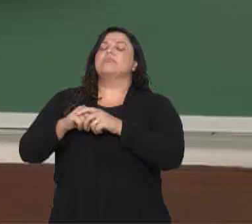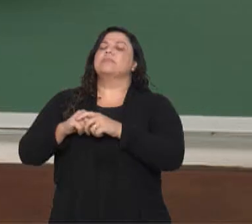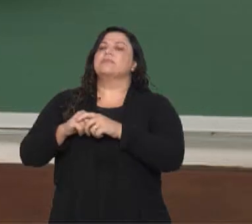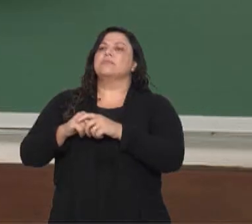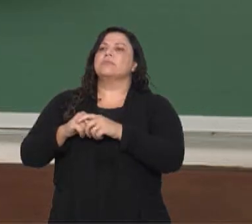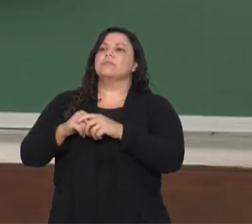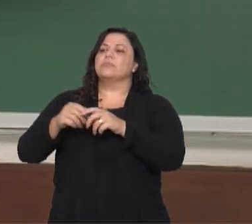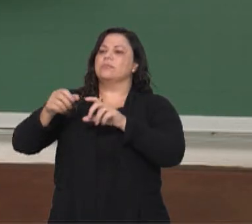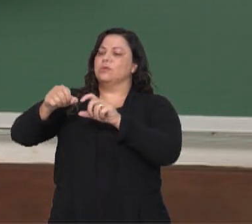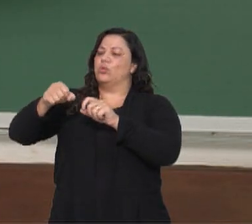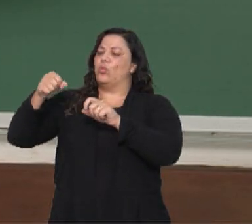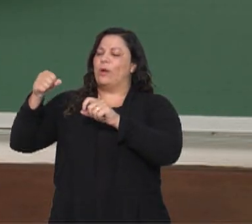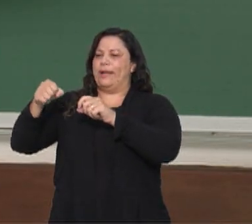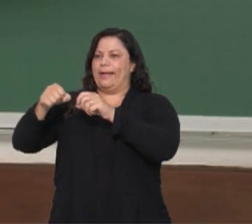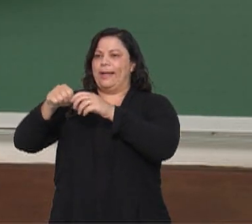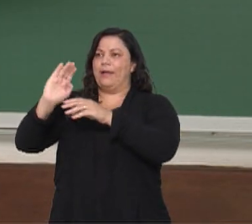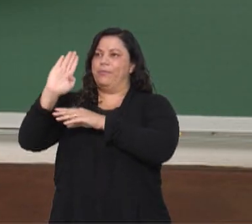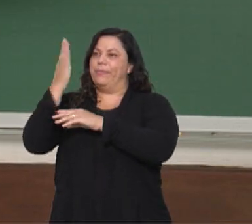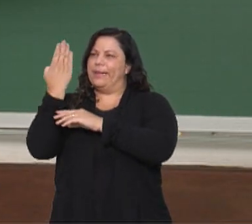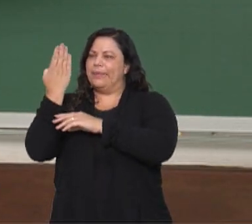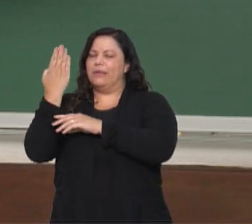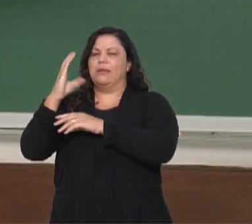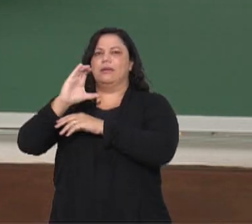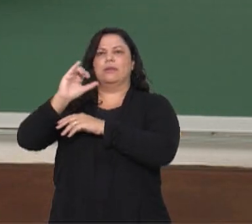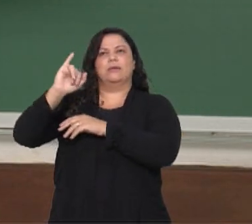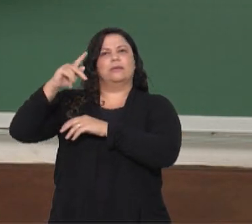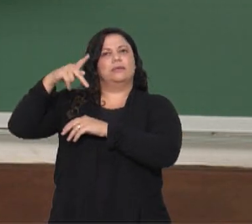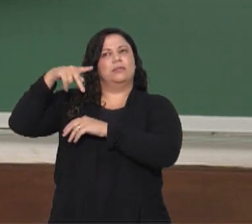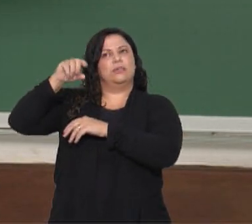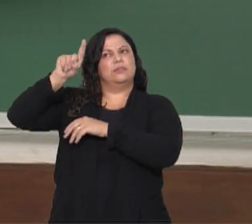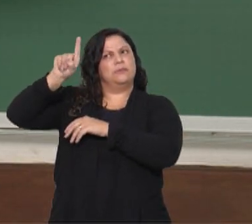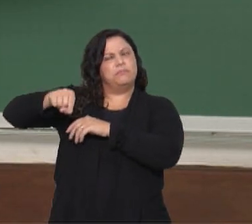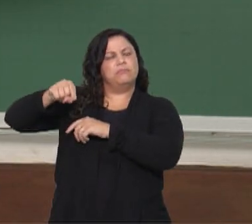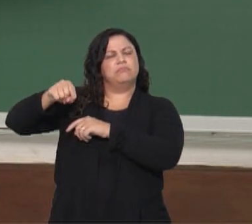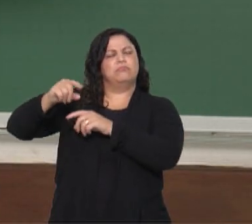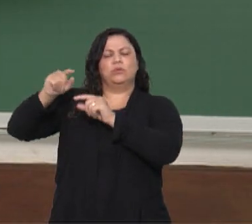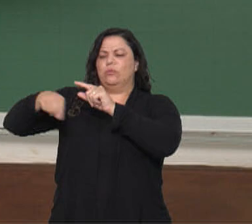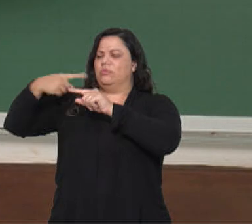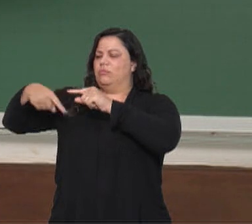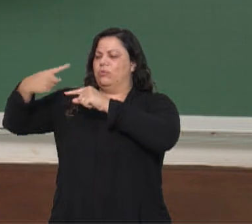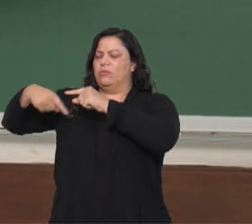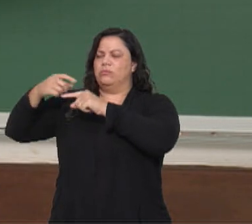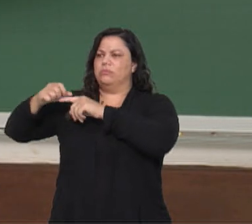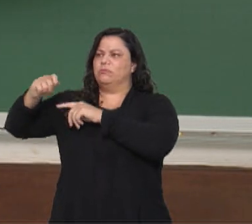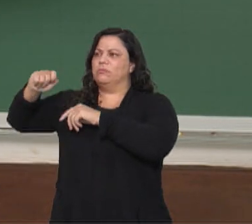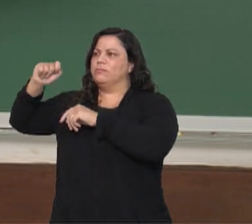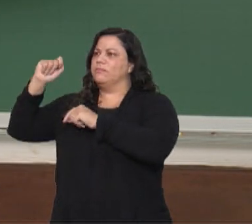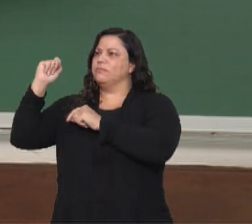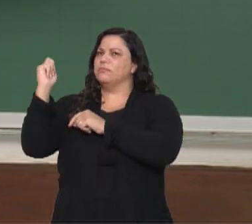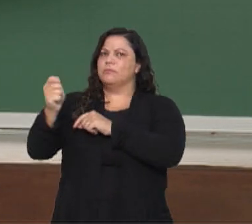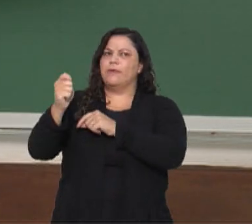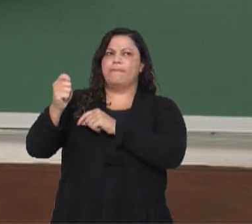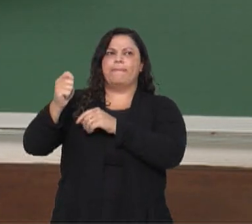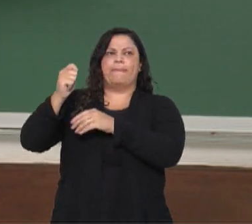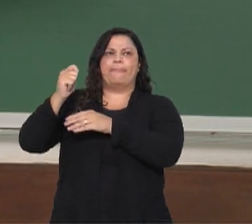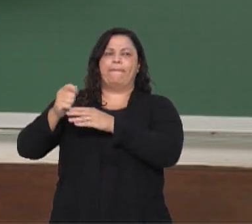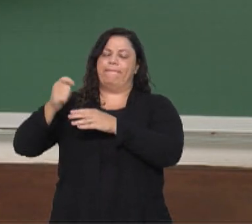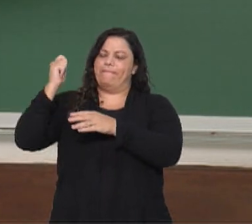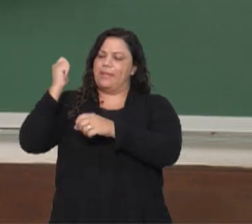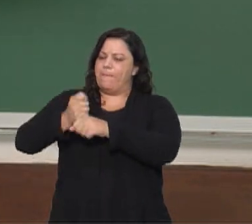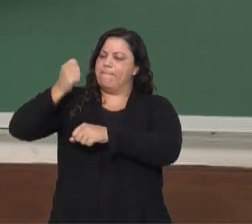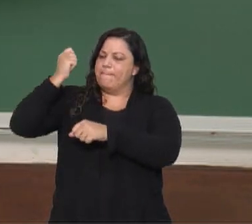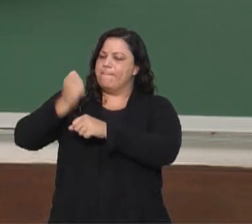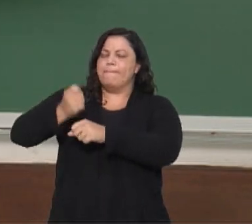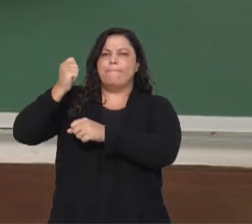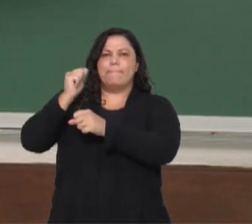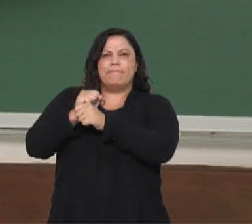com cabo de madeira e cipó, ou mesmo, na verdade, para moer. Aqui dá até para ver que é um moinho, essa pedra maior funcionava